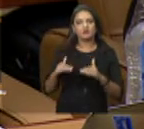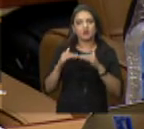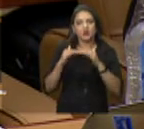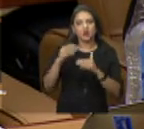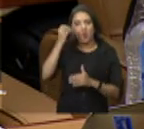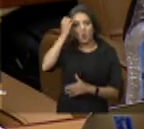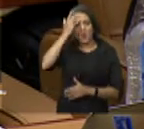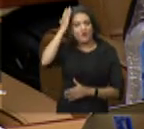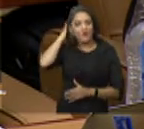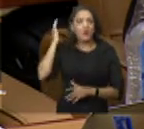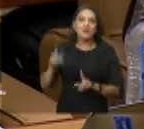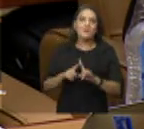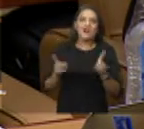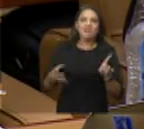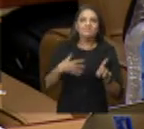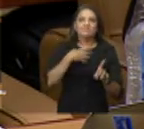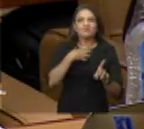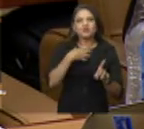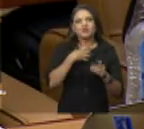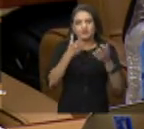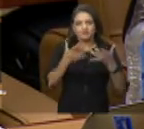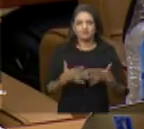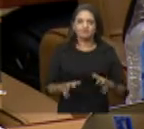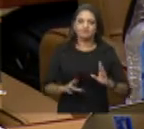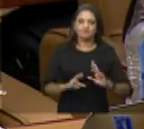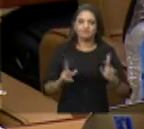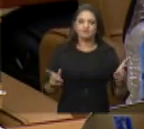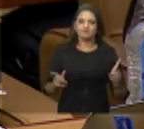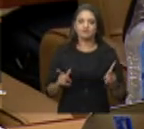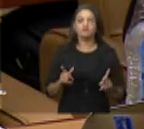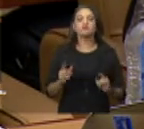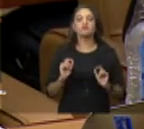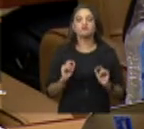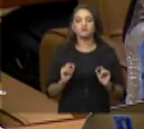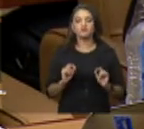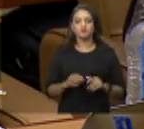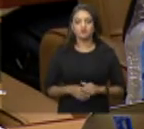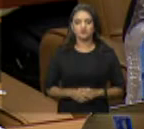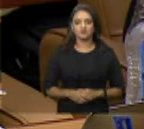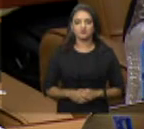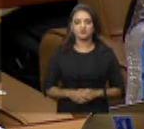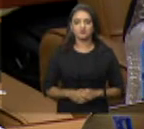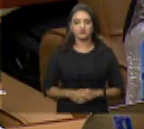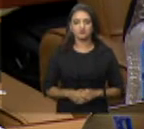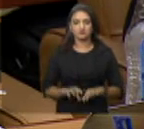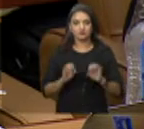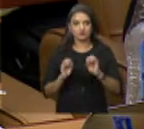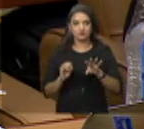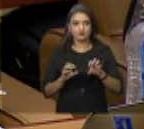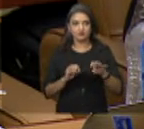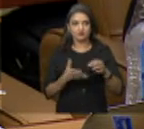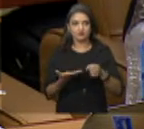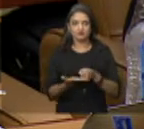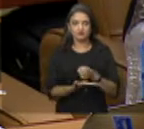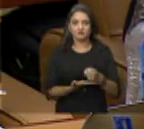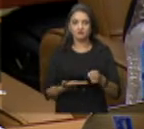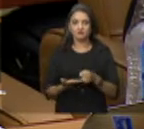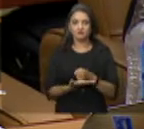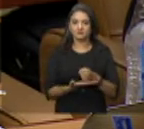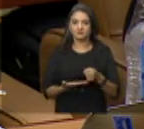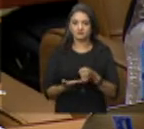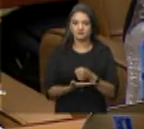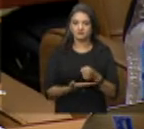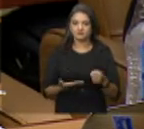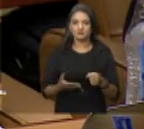verbalizadas de uma forma ligeiramente diferente as conclusões propostas são as seguintes a educação básica em todas